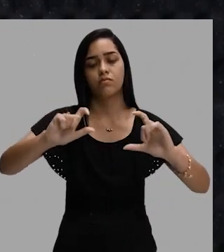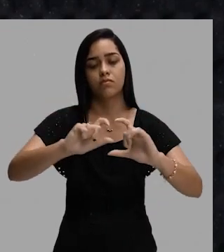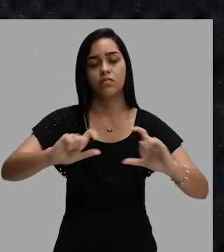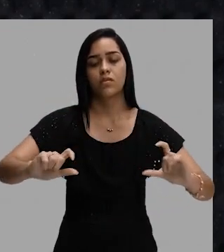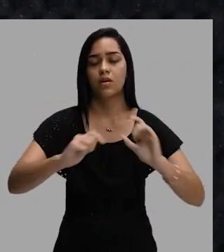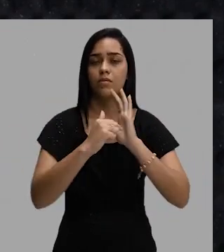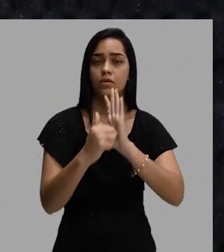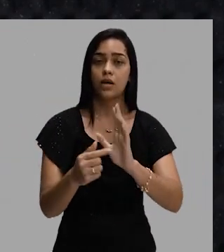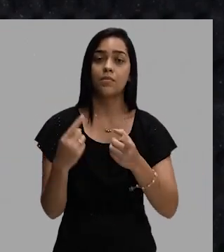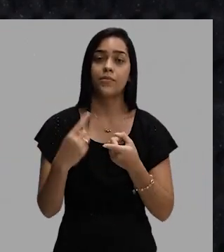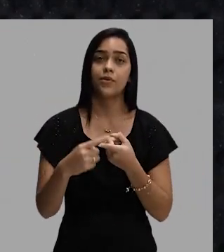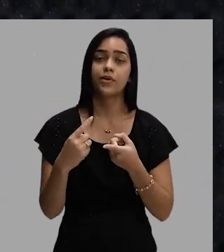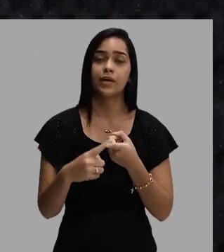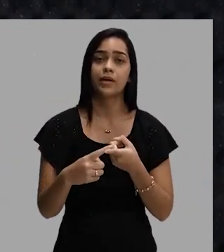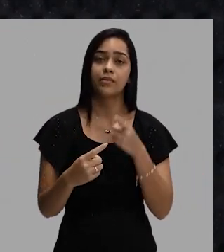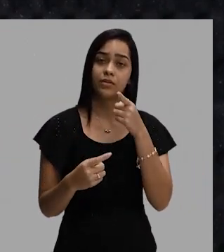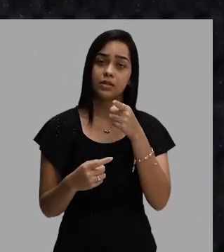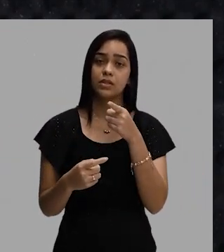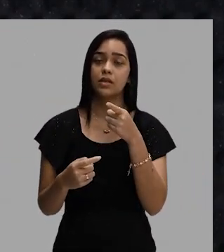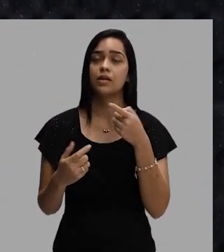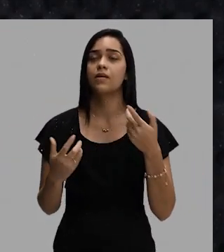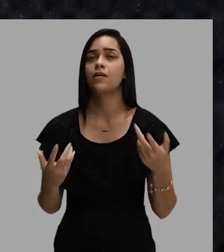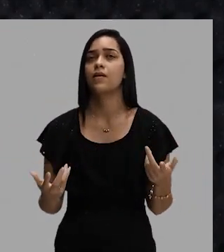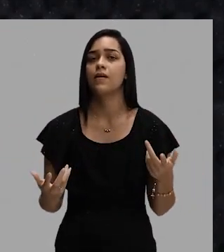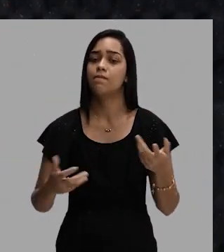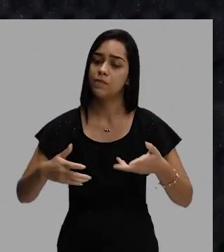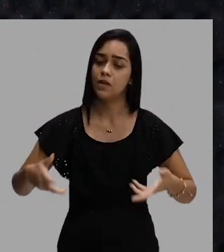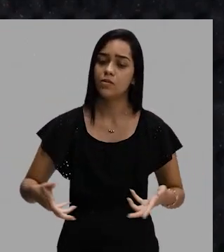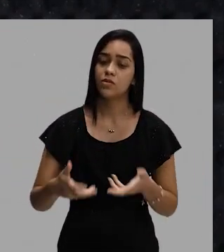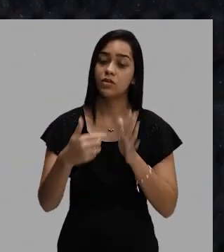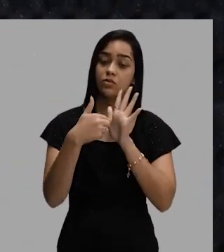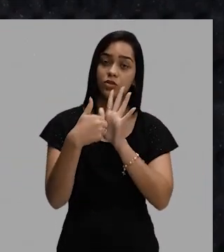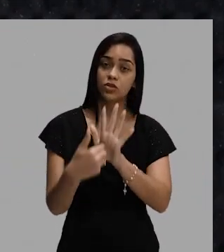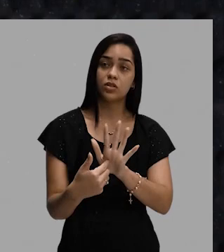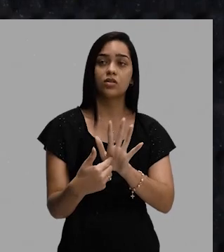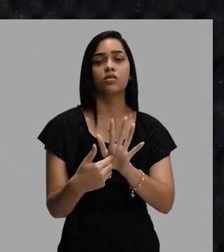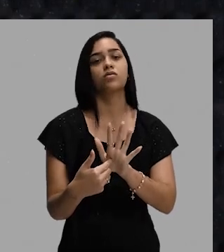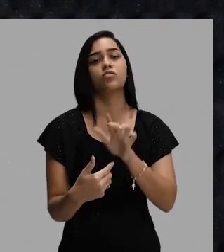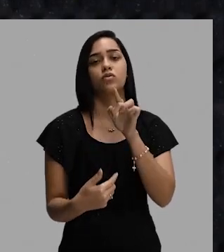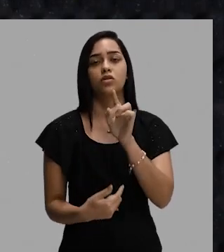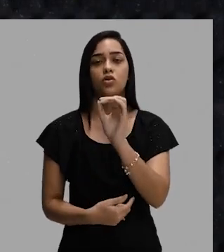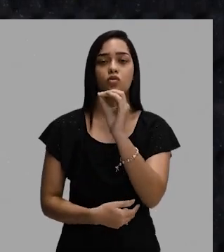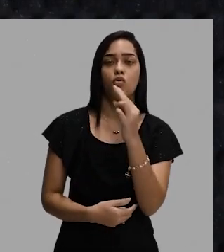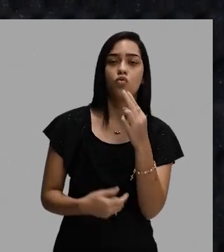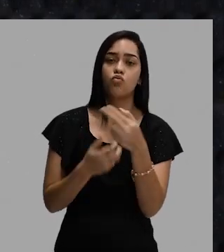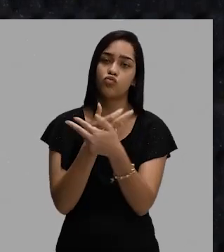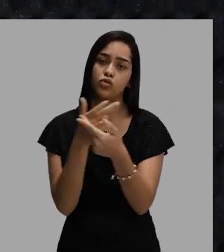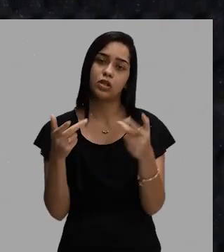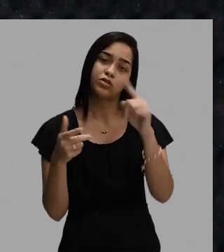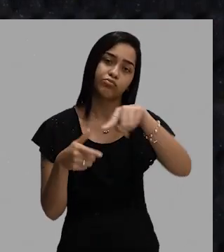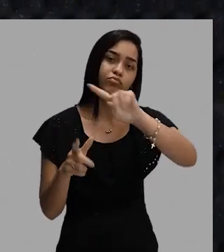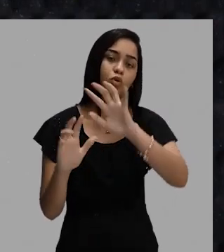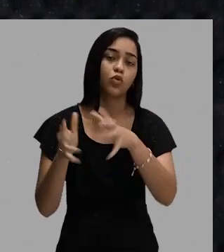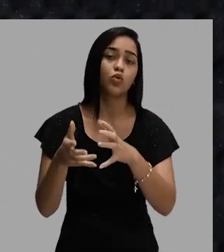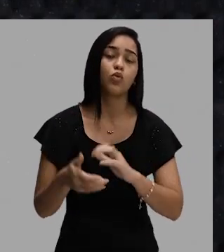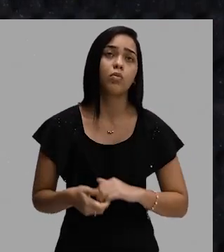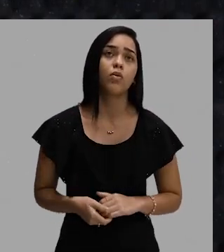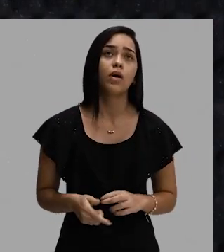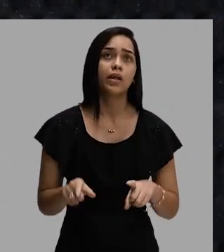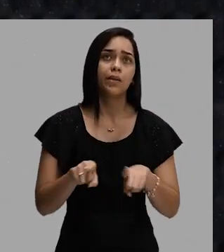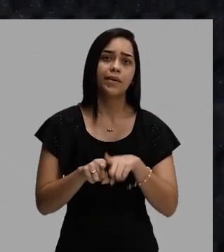razões pelas quais você está se manifestando, no caso, você ou vocês, um grupo.